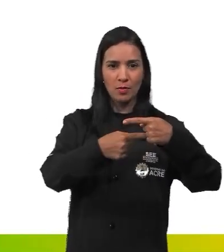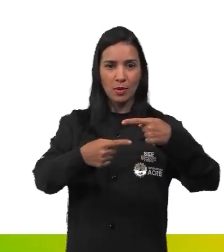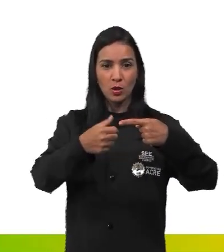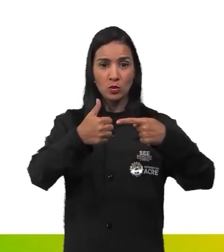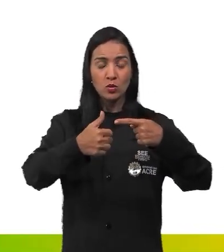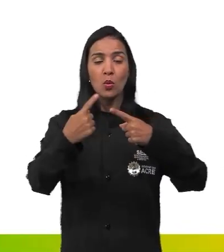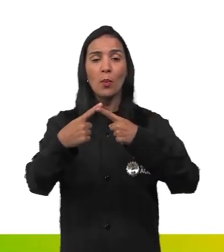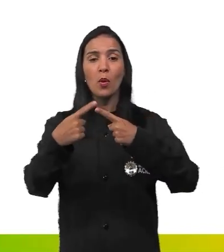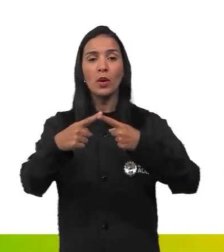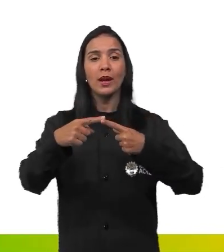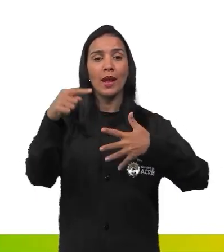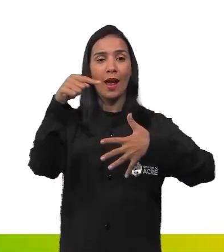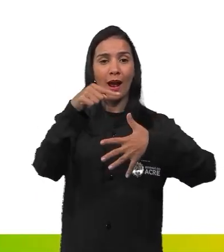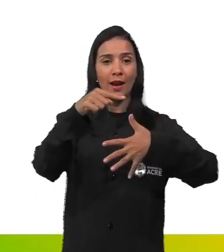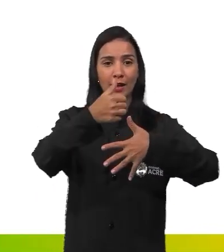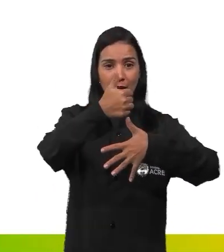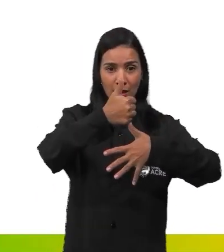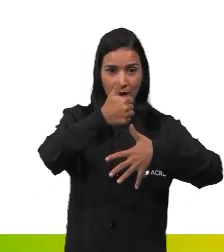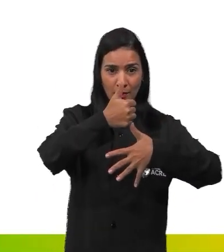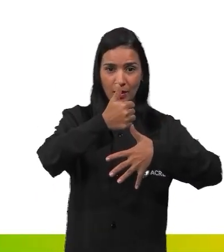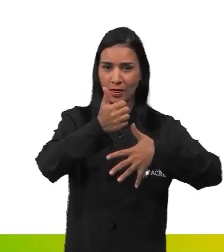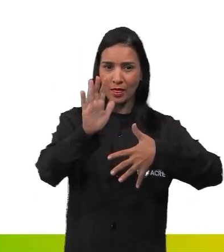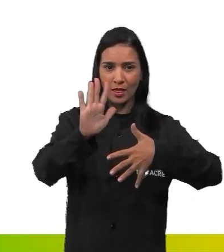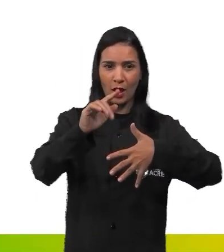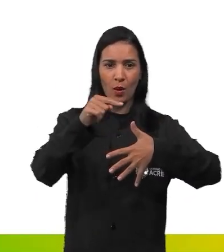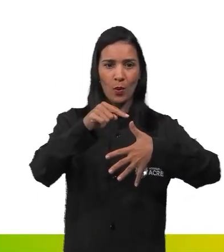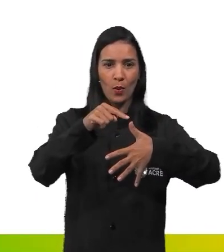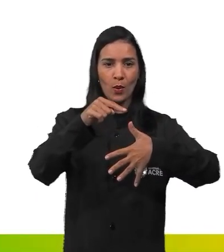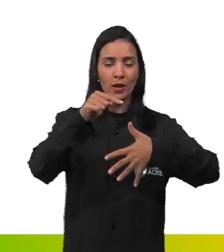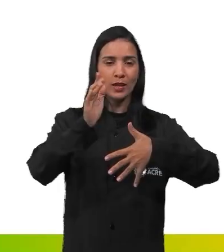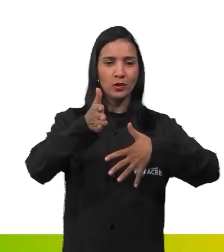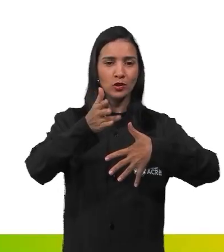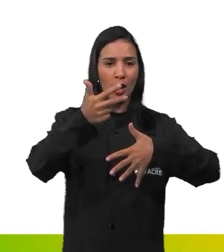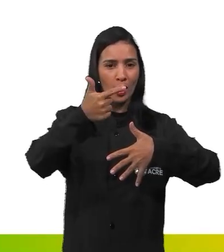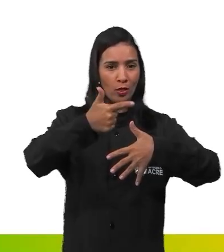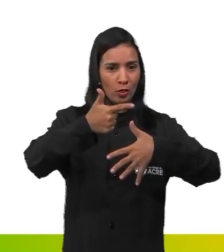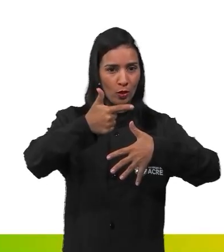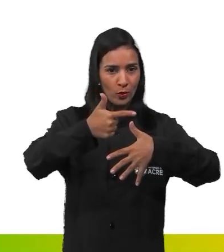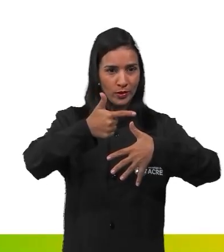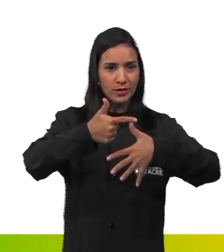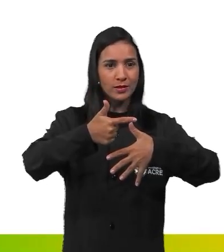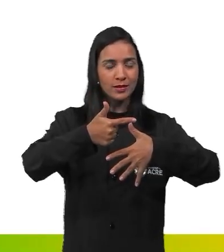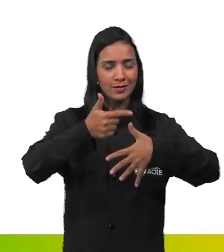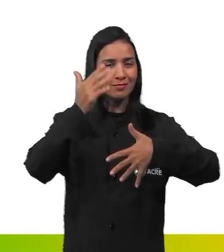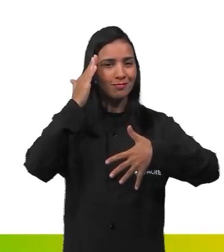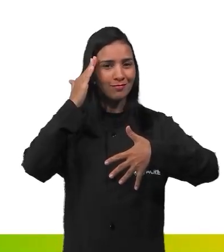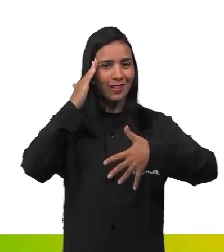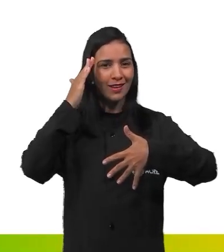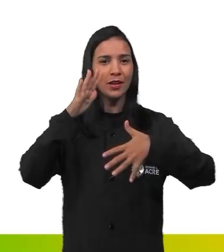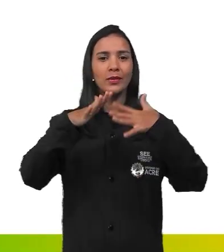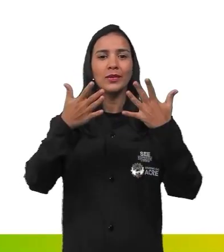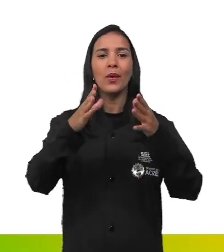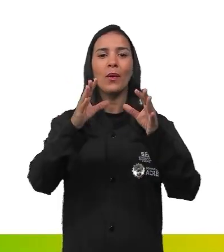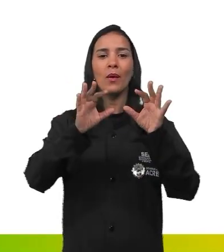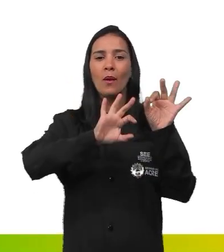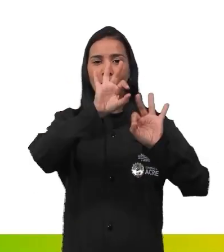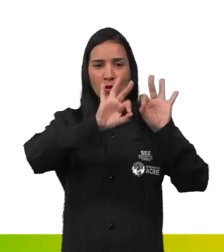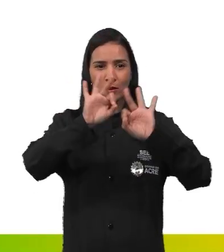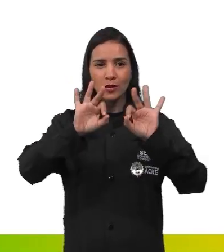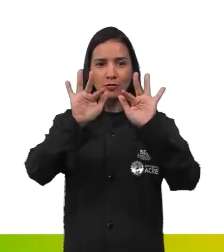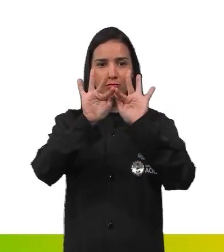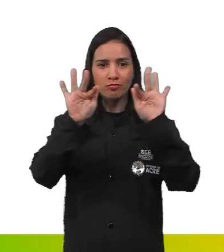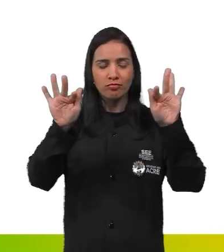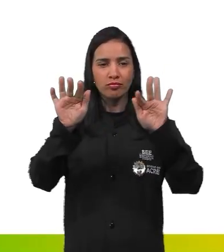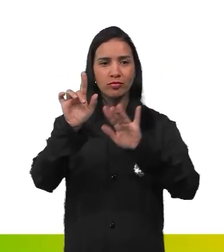é n menos 1 vezes o d, que é a razão. Em outras palavras, o AN é